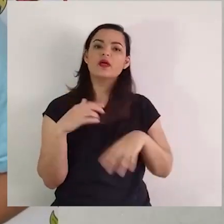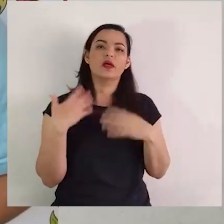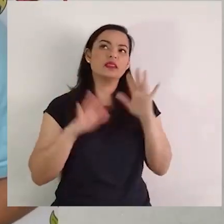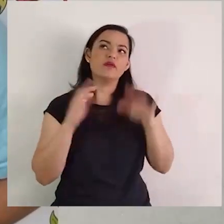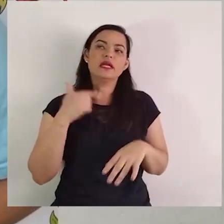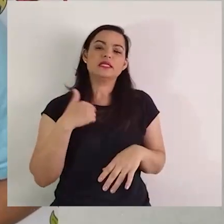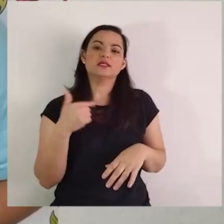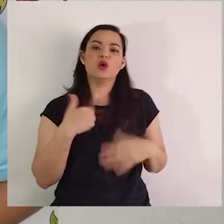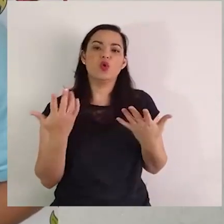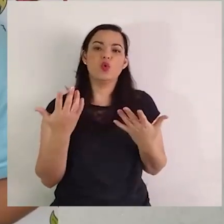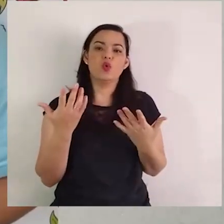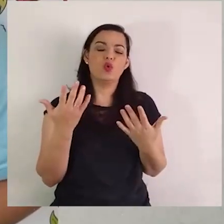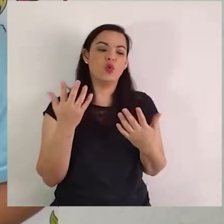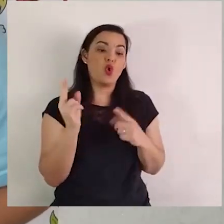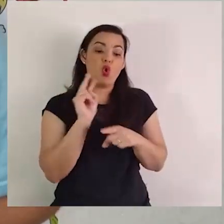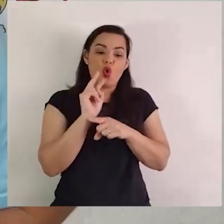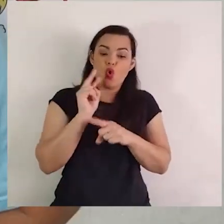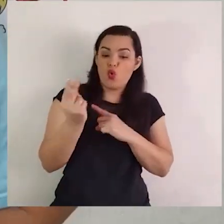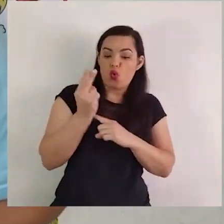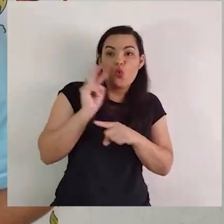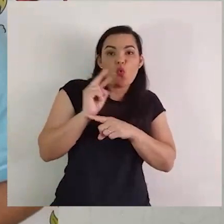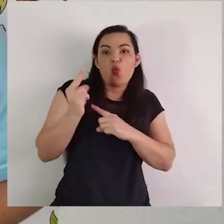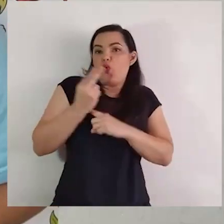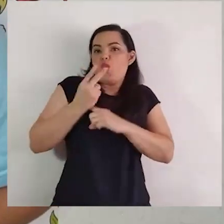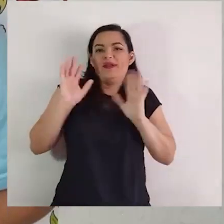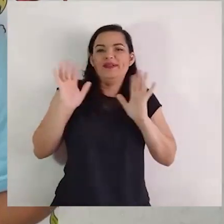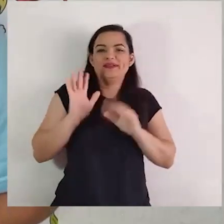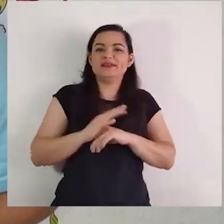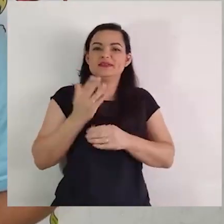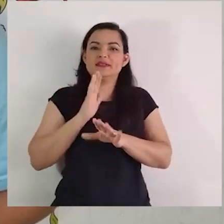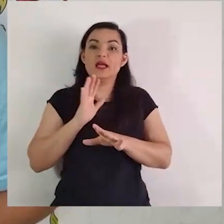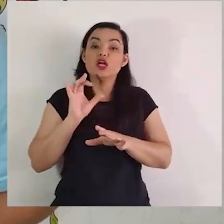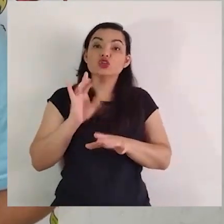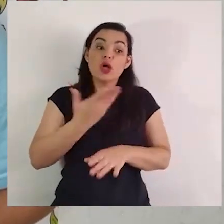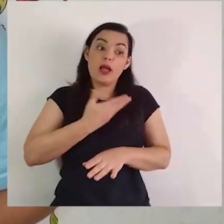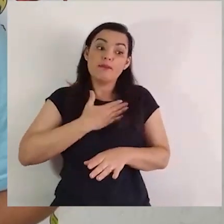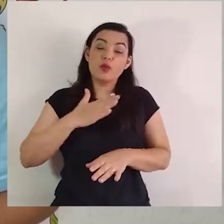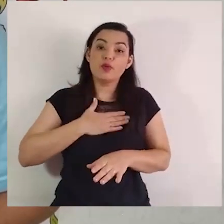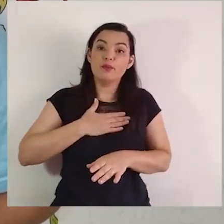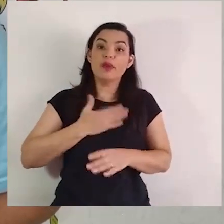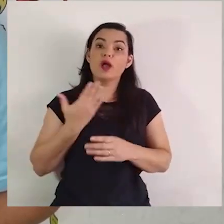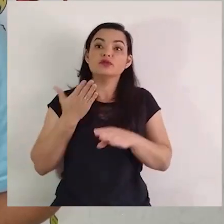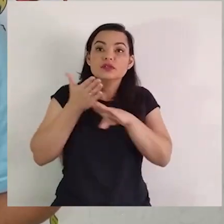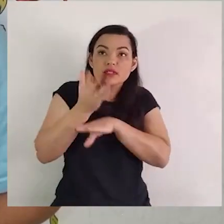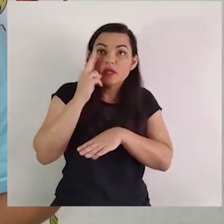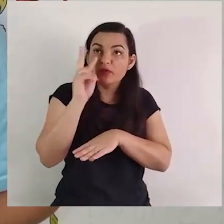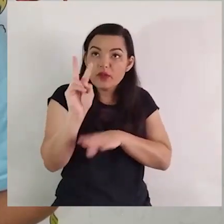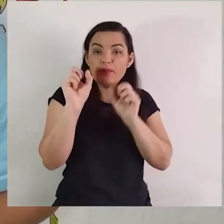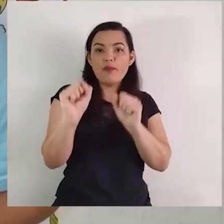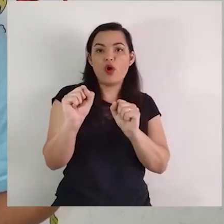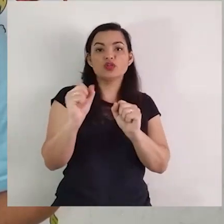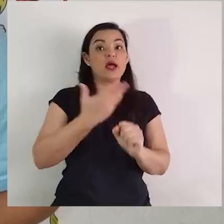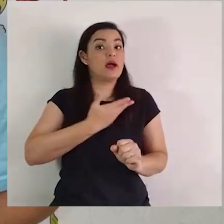ela ficou pública. Eu não deixei ela privada só para os meus amigos acessarem e verem